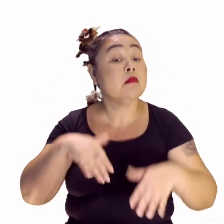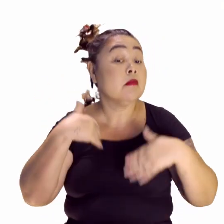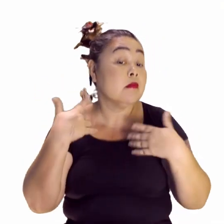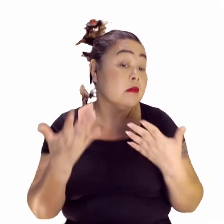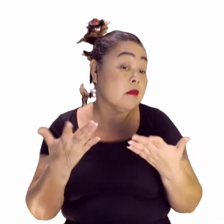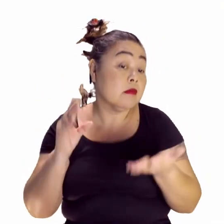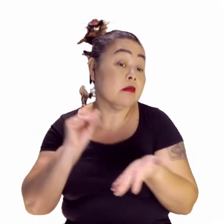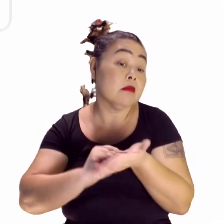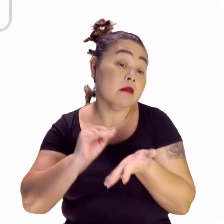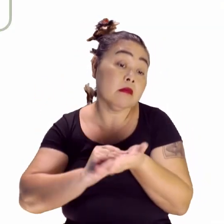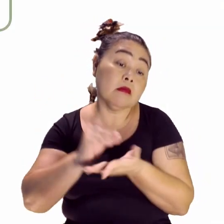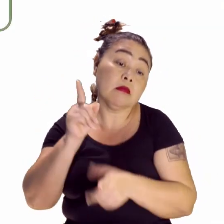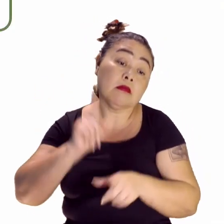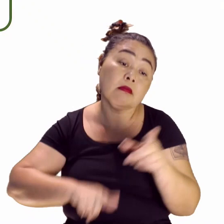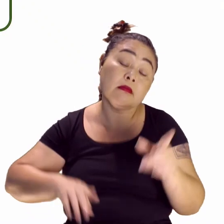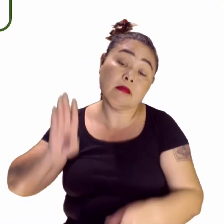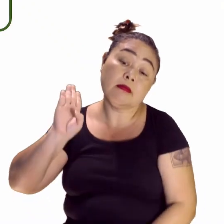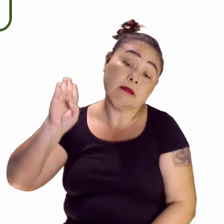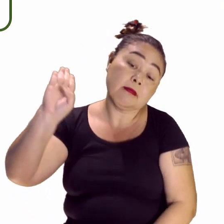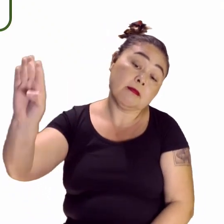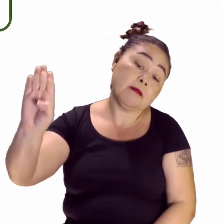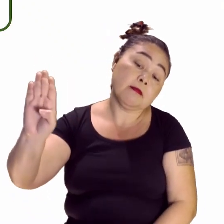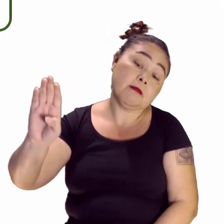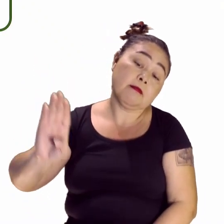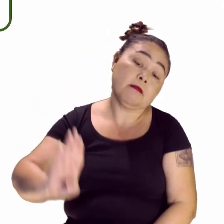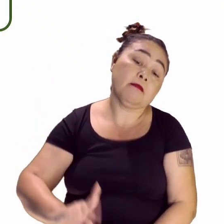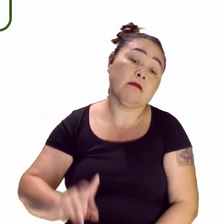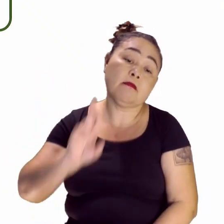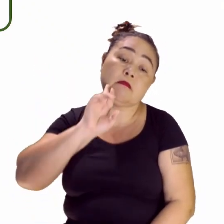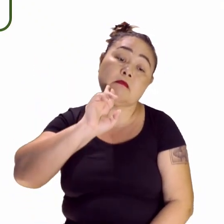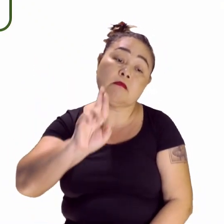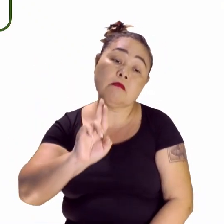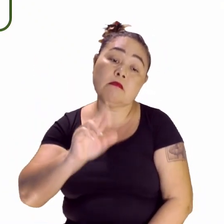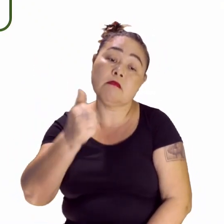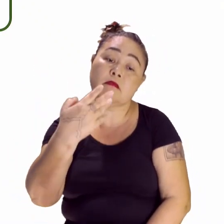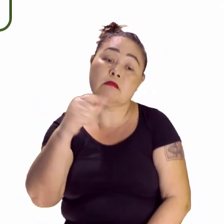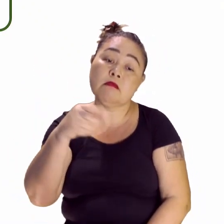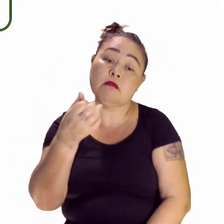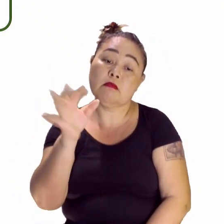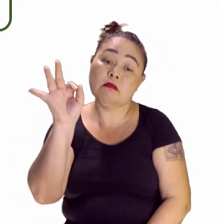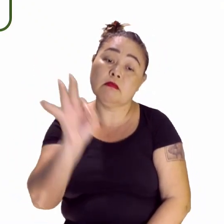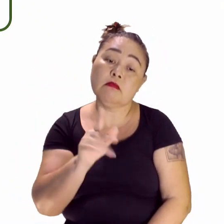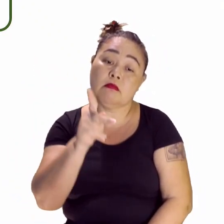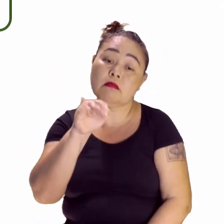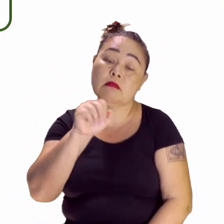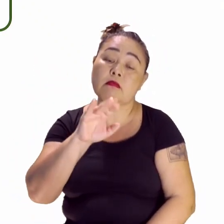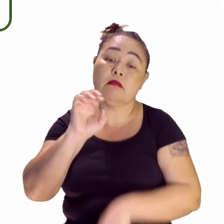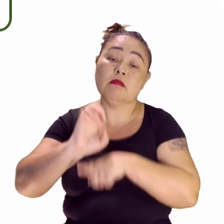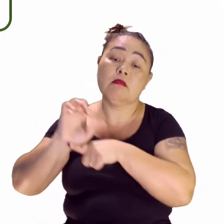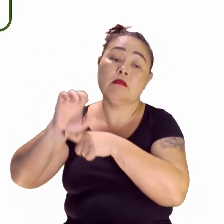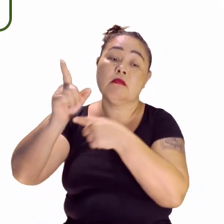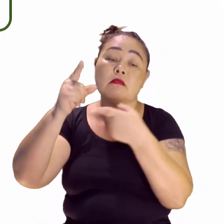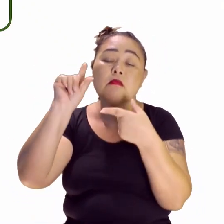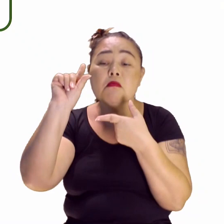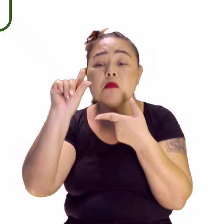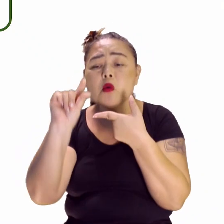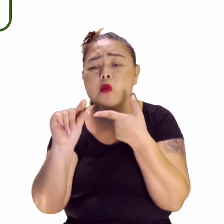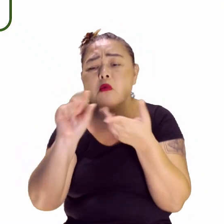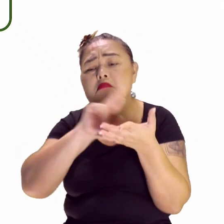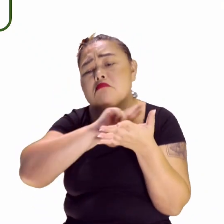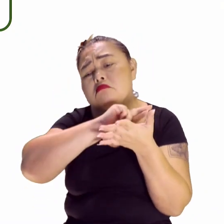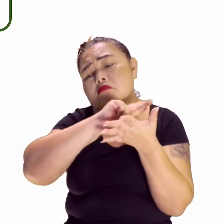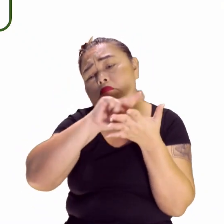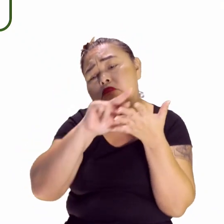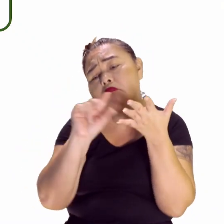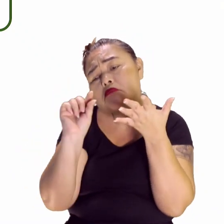só restou a alternativa B. É responsável por 14,6% do PIB estadual e o nosso setor